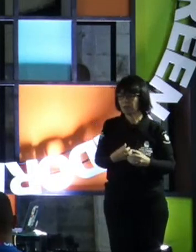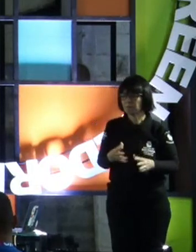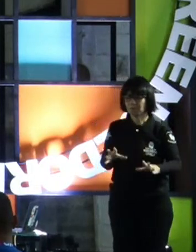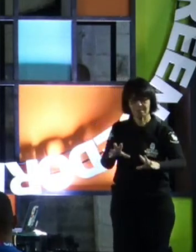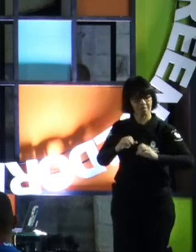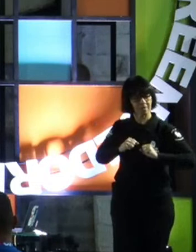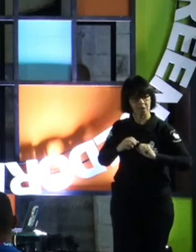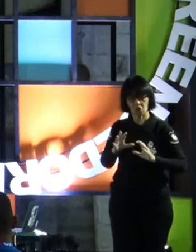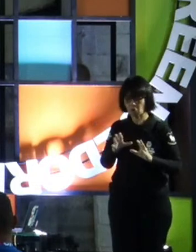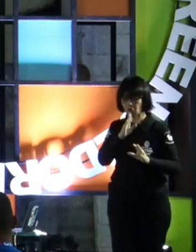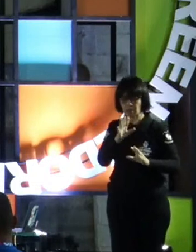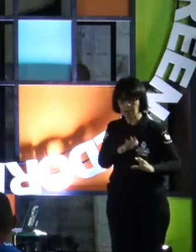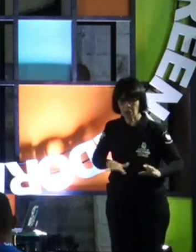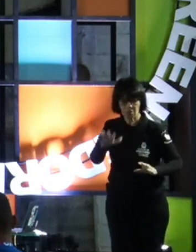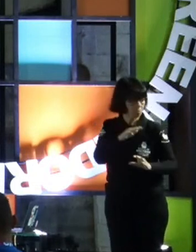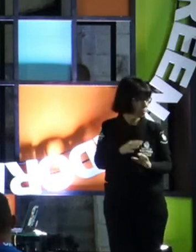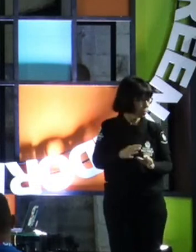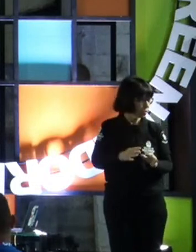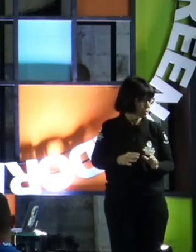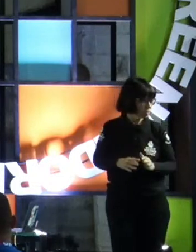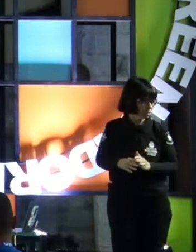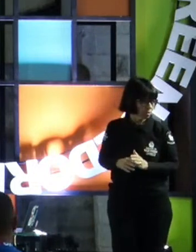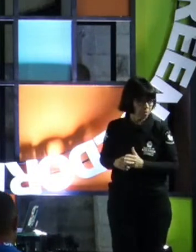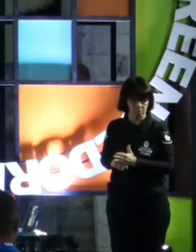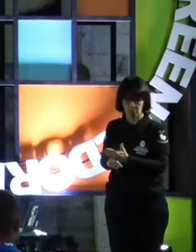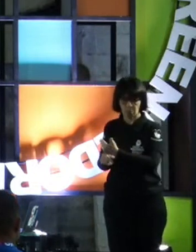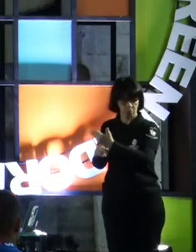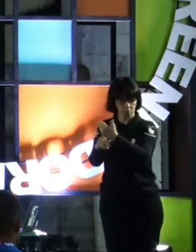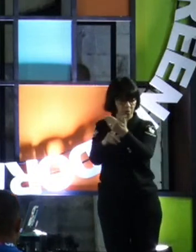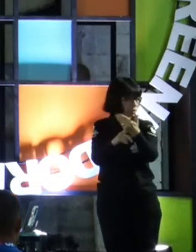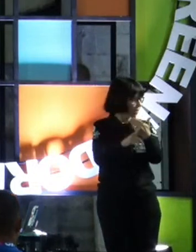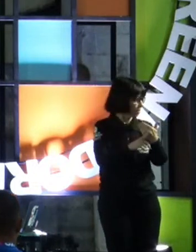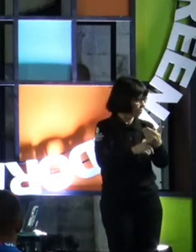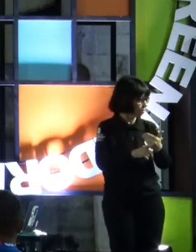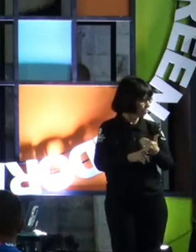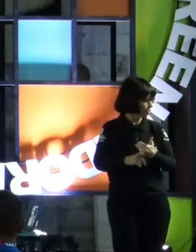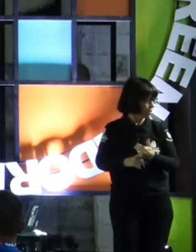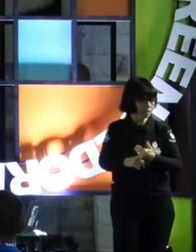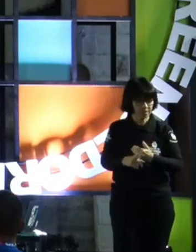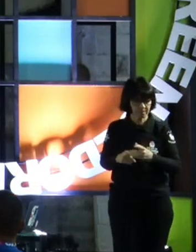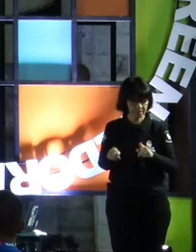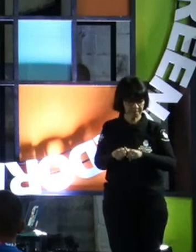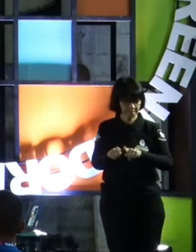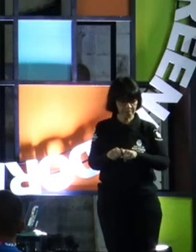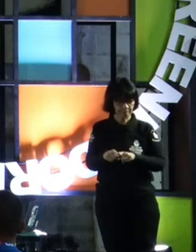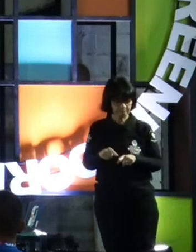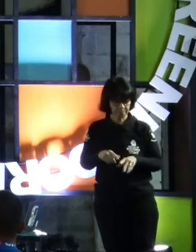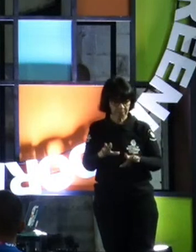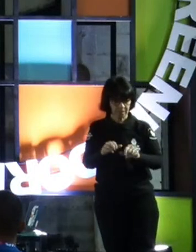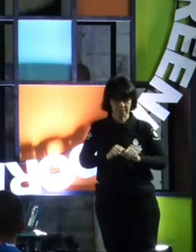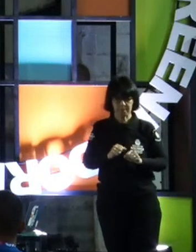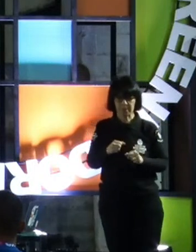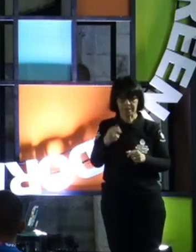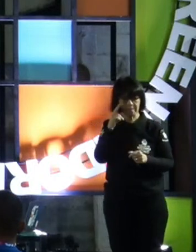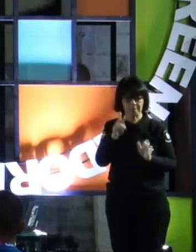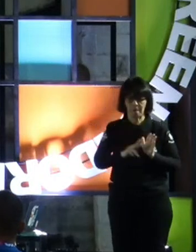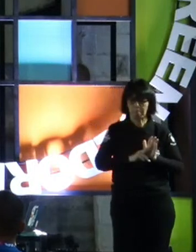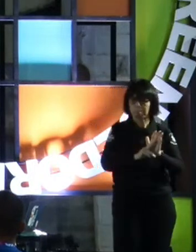de tecnologias que são usadas e usurpadas, inclusive, até hoje, e se inspirar nessas